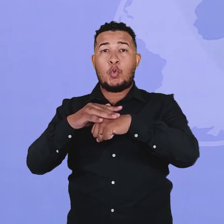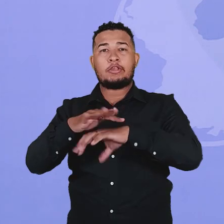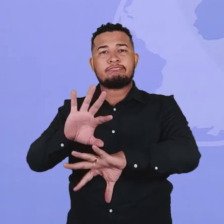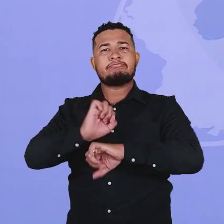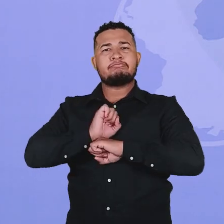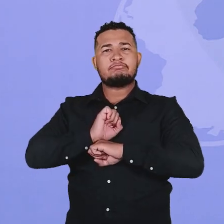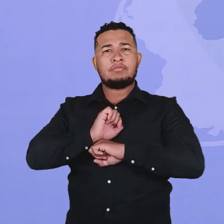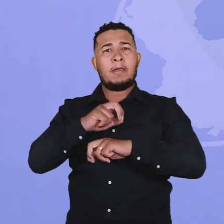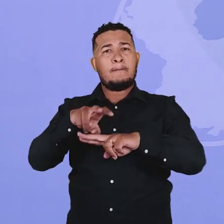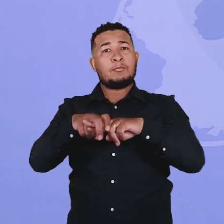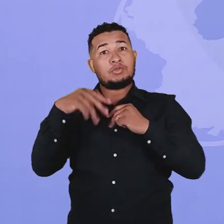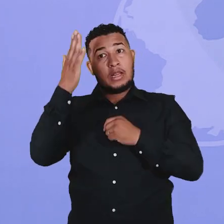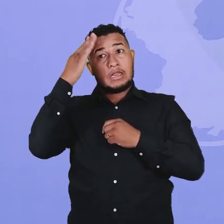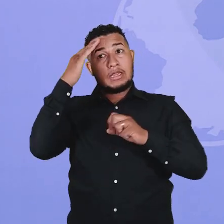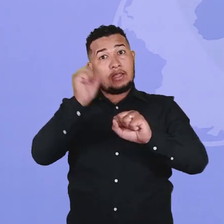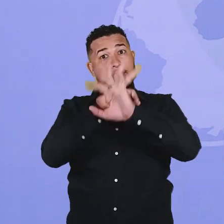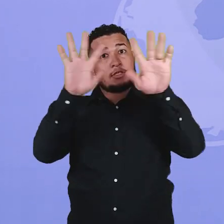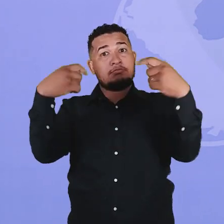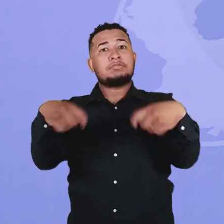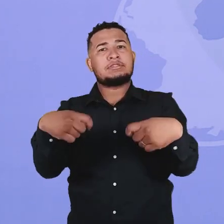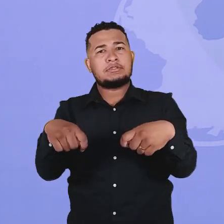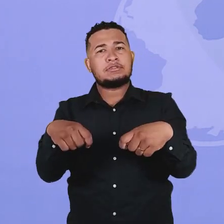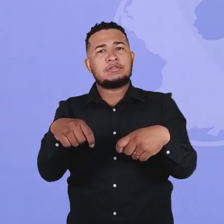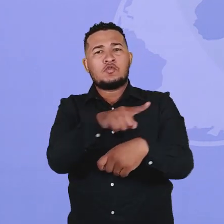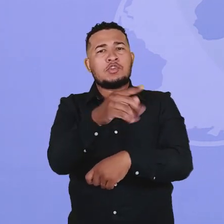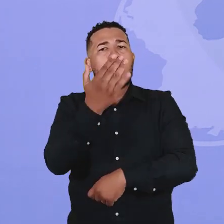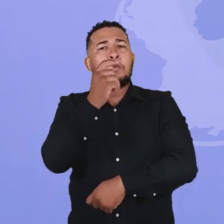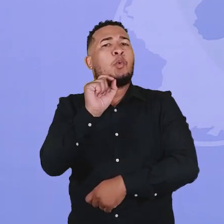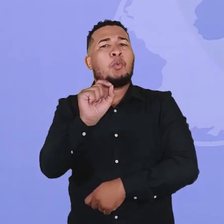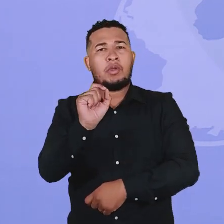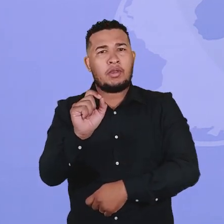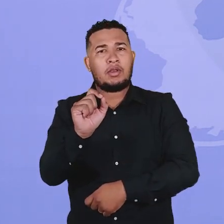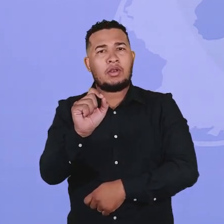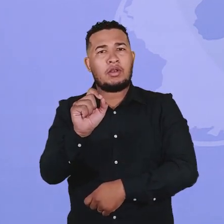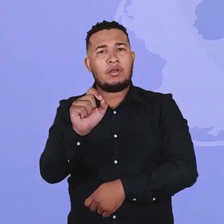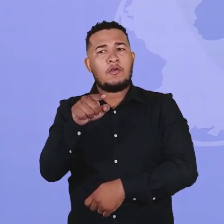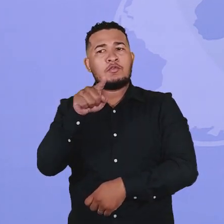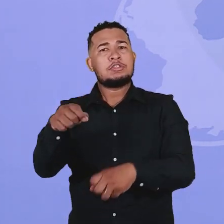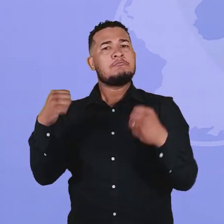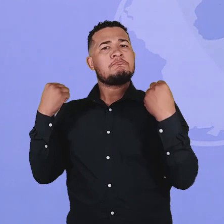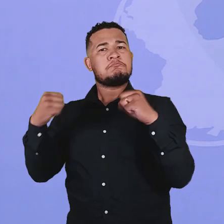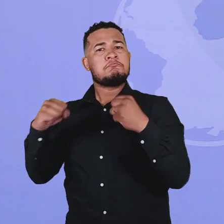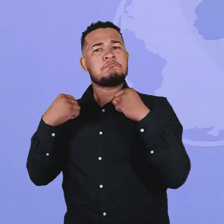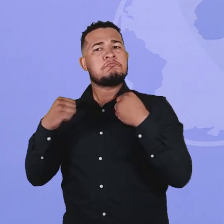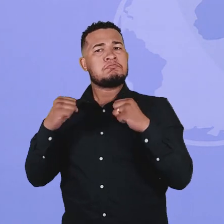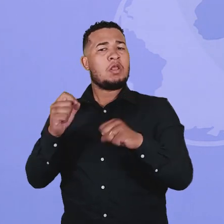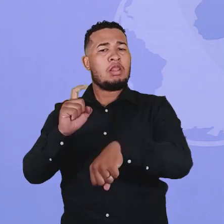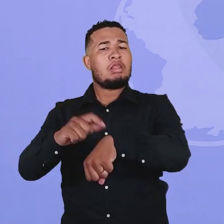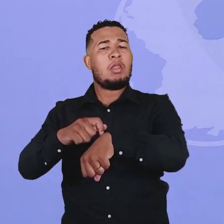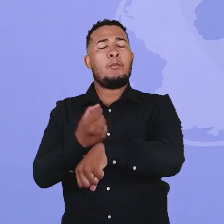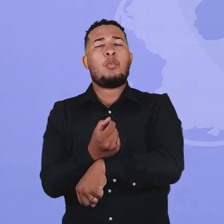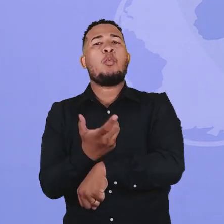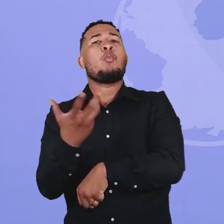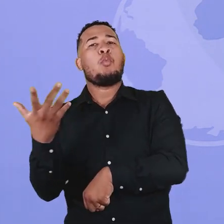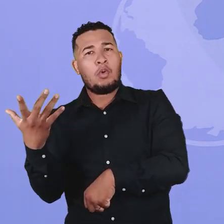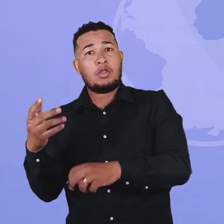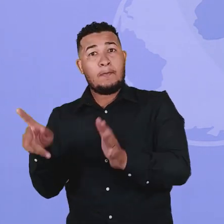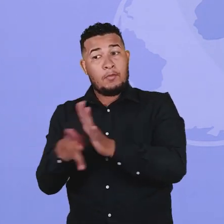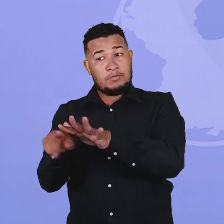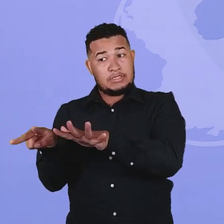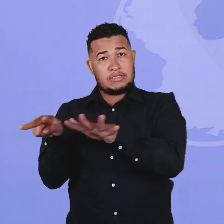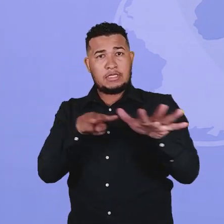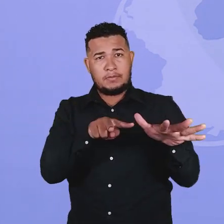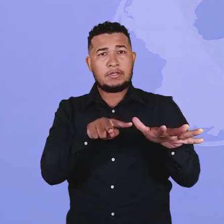gente precisa entender isso. Qual foi sua alimentação hoje? Qual foi o tempo de exercício ou atividade física que você